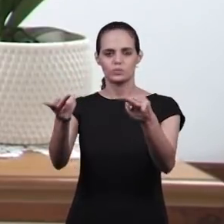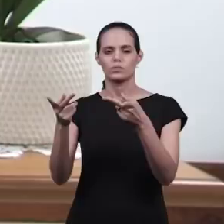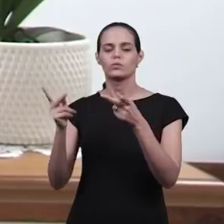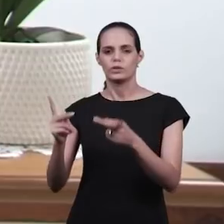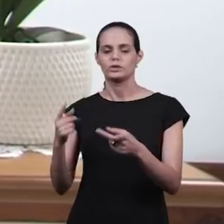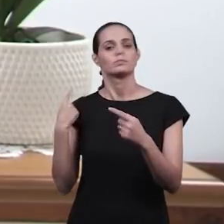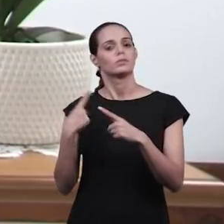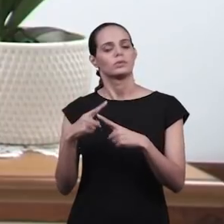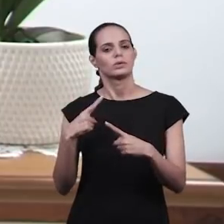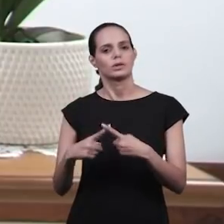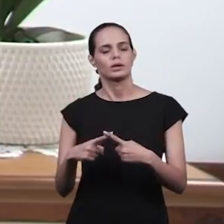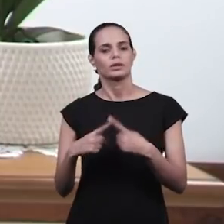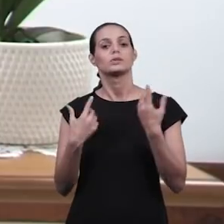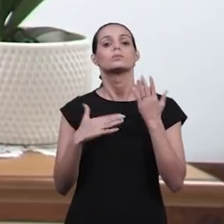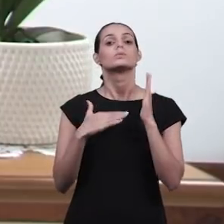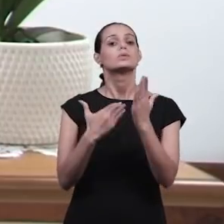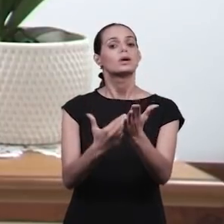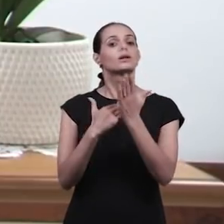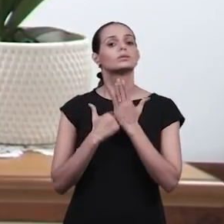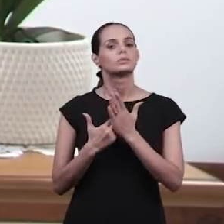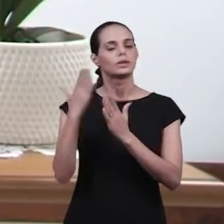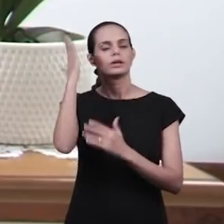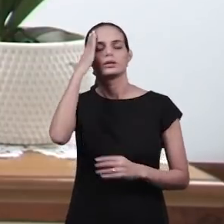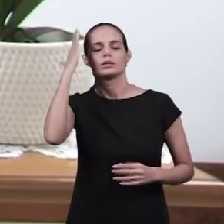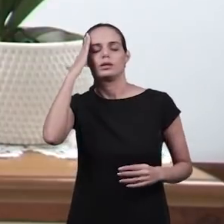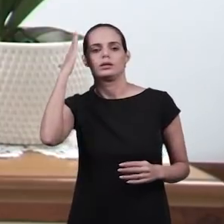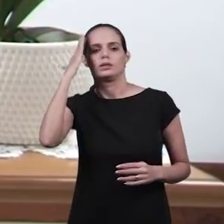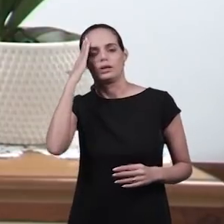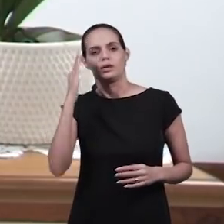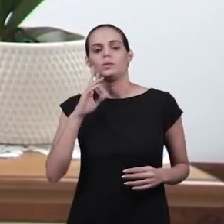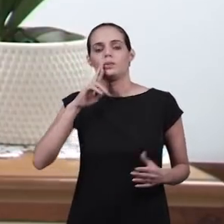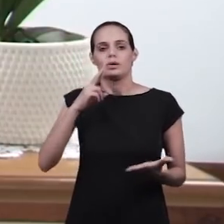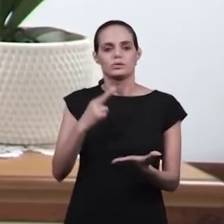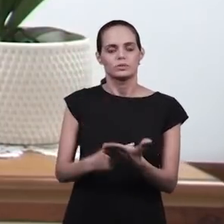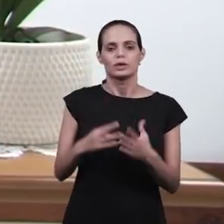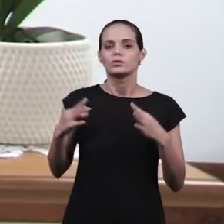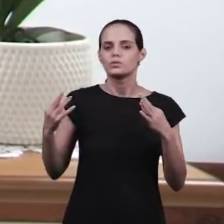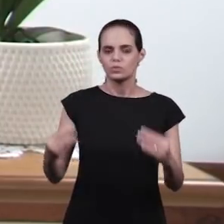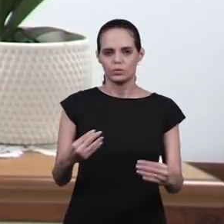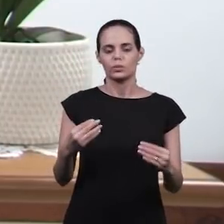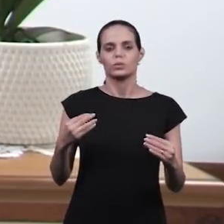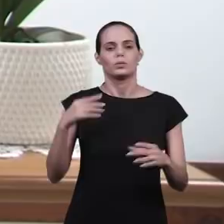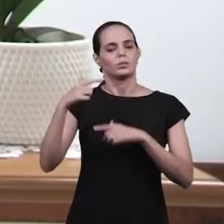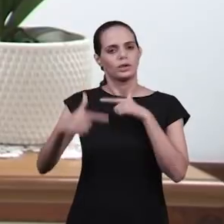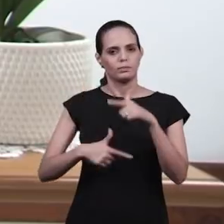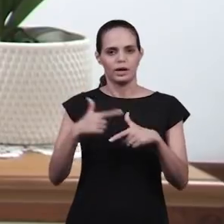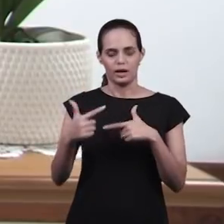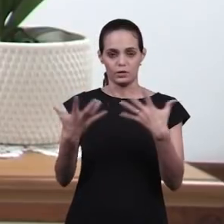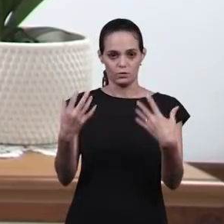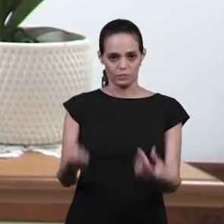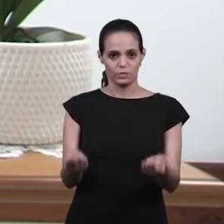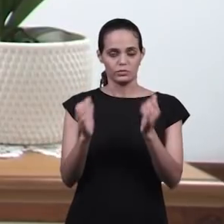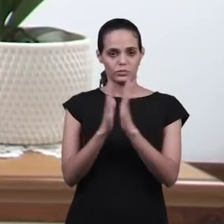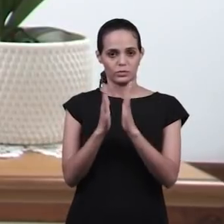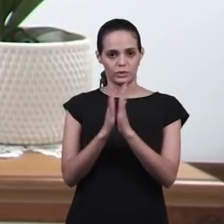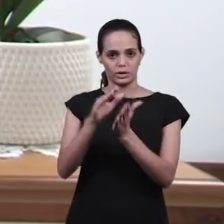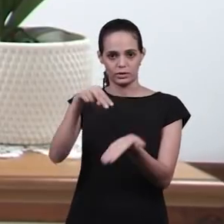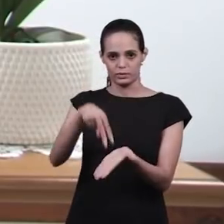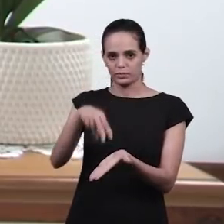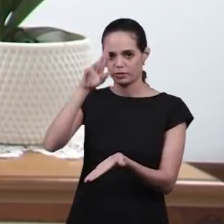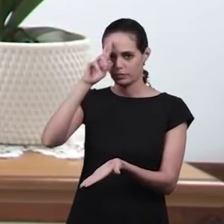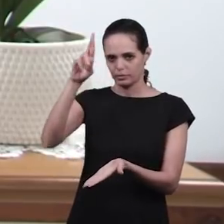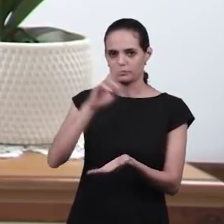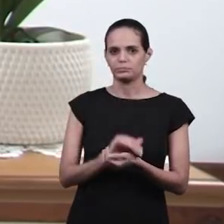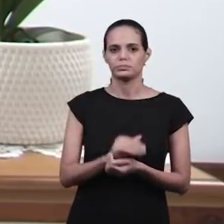que têm sido feitos, porque isso nos ajuda a entender o resultado de todo este trabalho. Vamos orar, queridos? Vamos estar de